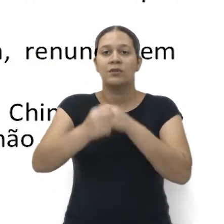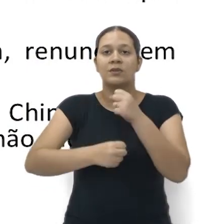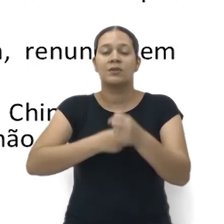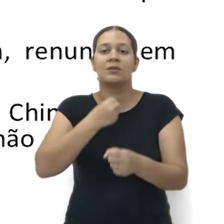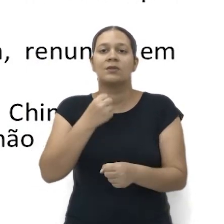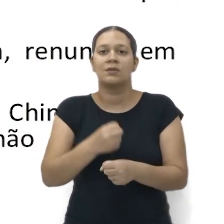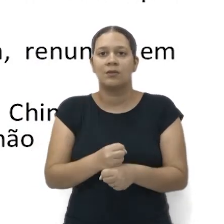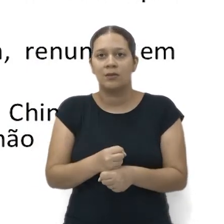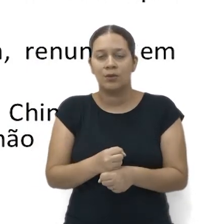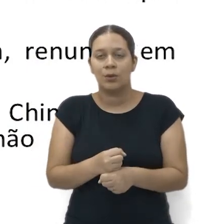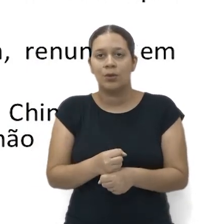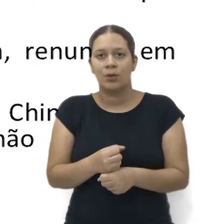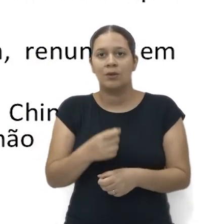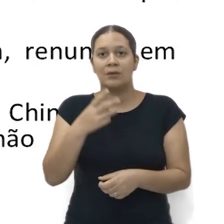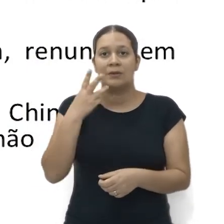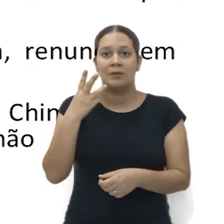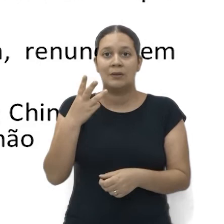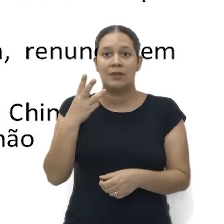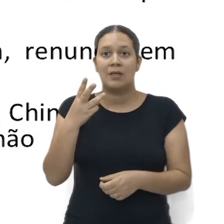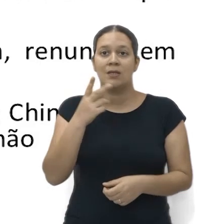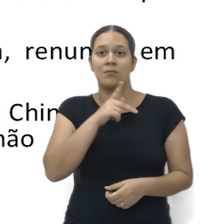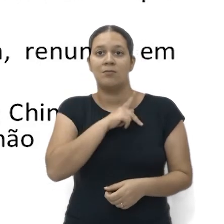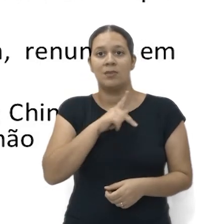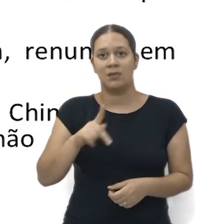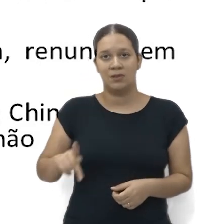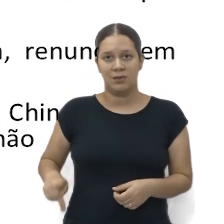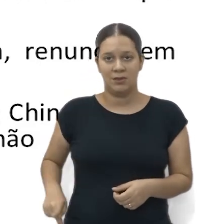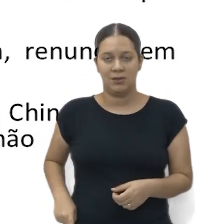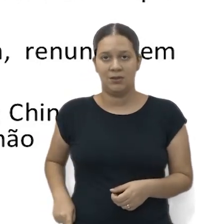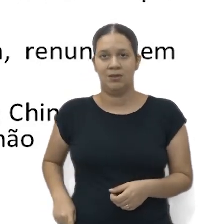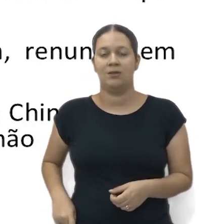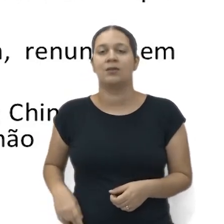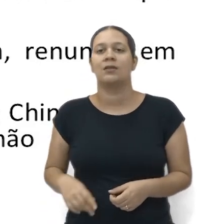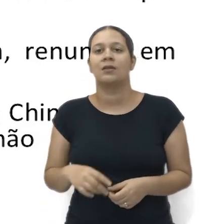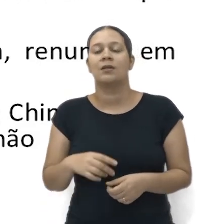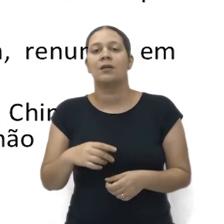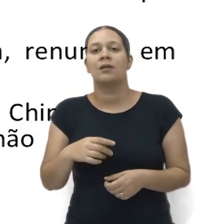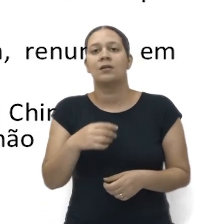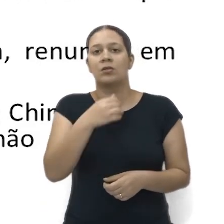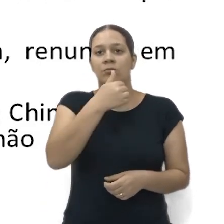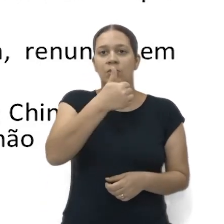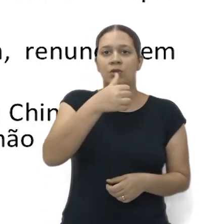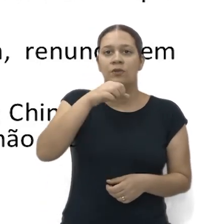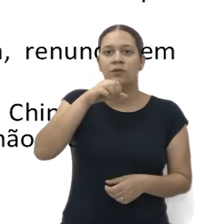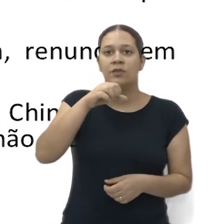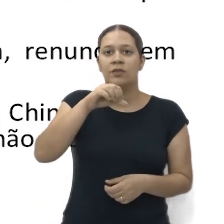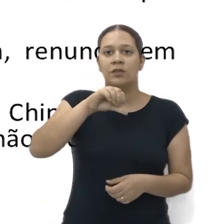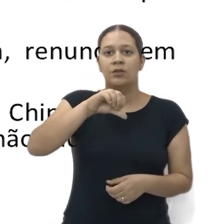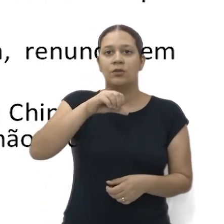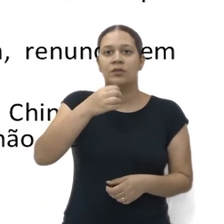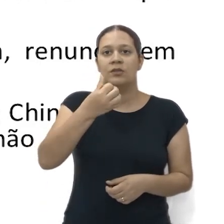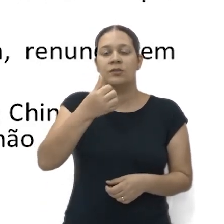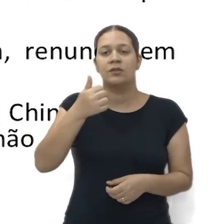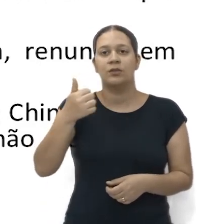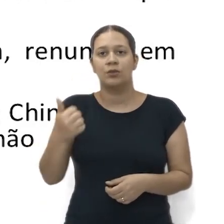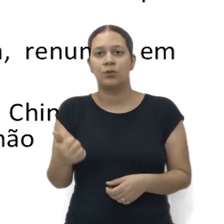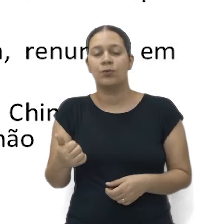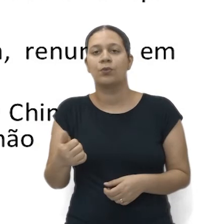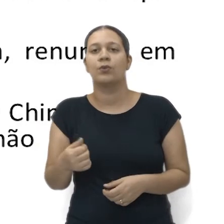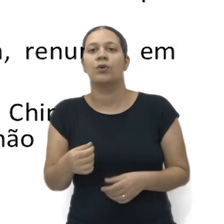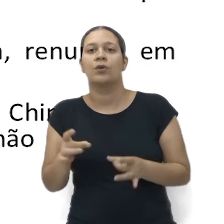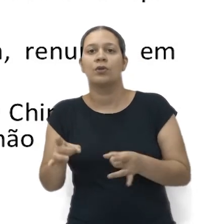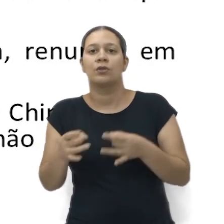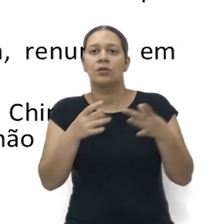3 presidentes. Em 61, Jânio renuncia, né? Foi eleito, renunciou no